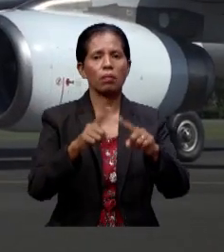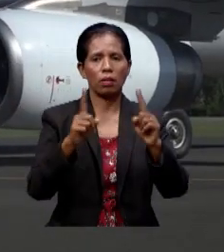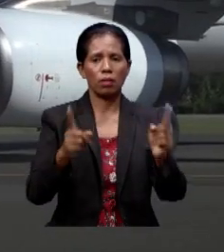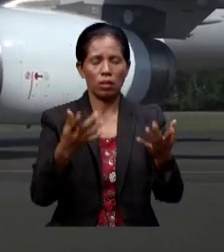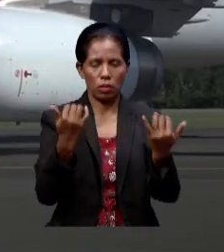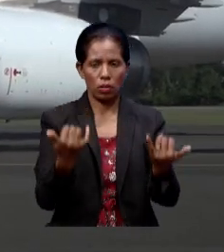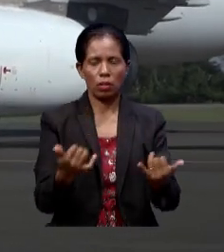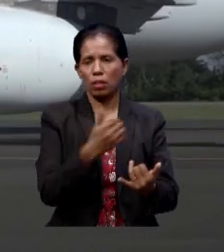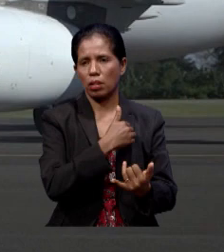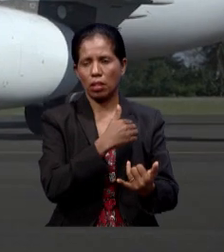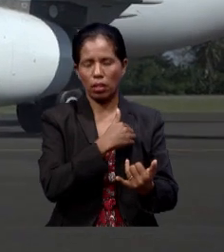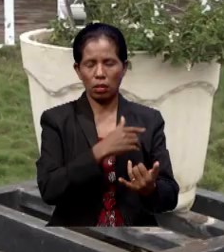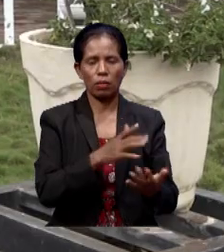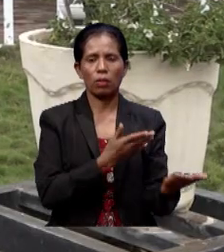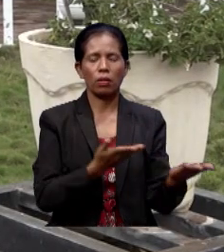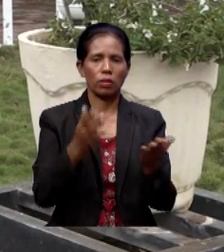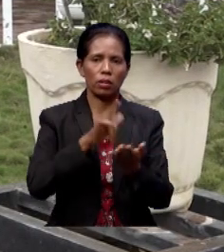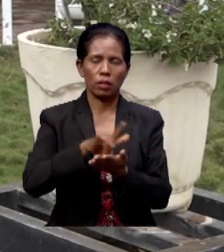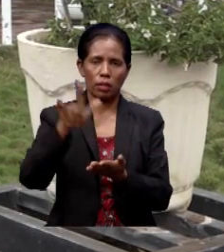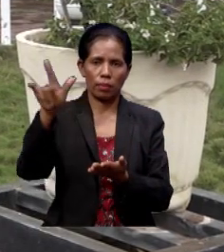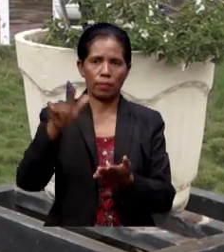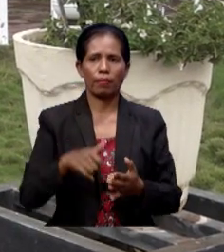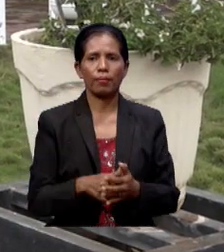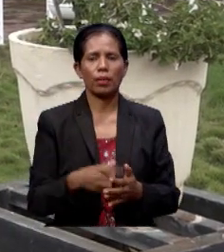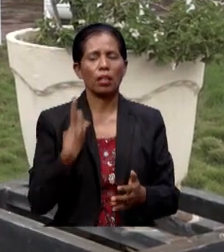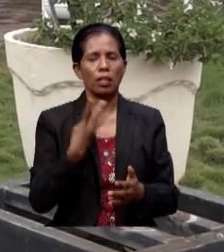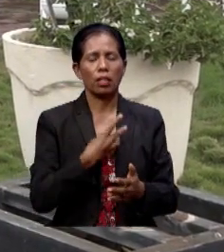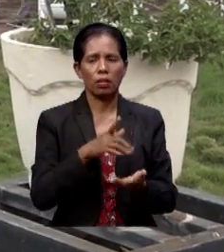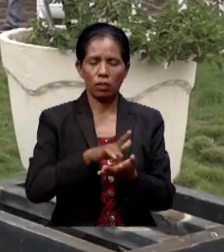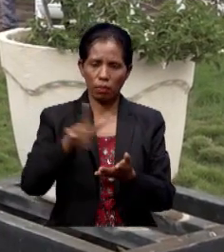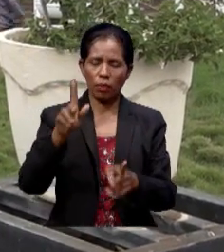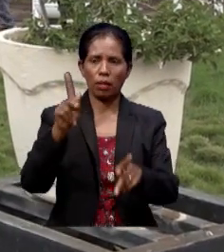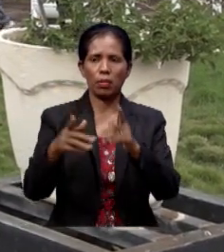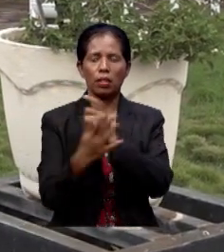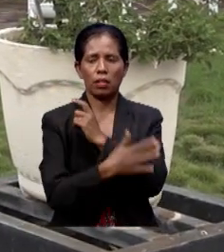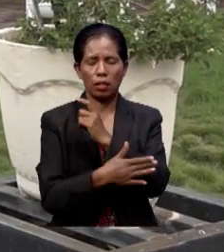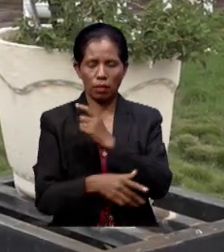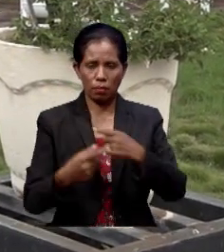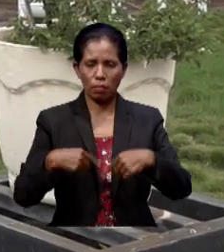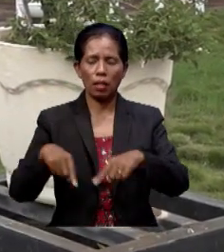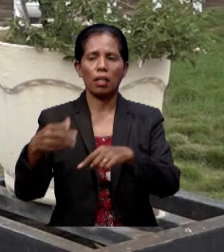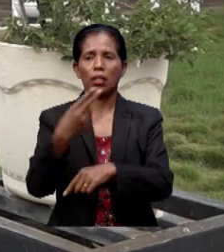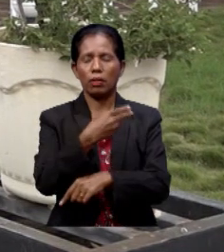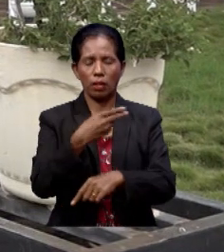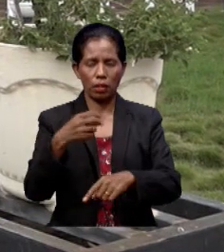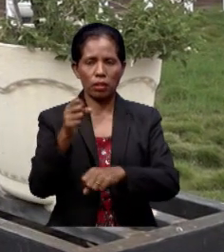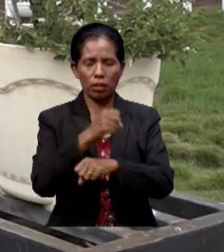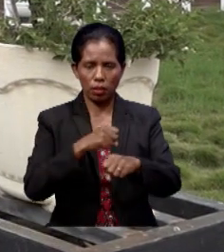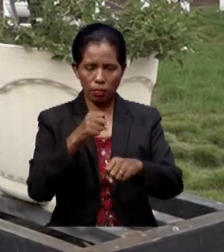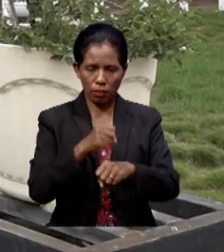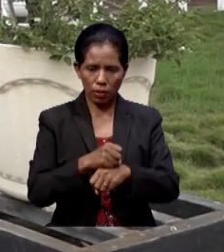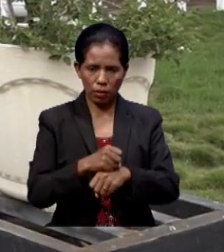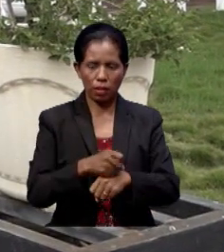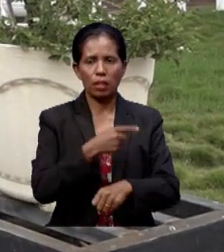do agora se deu cala operação. Ita quando semo ba emania rai, por exemplo ba Indonesia ka, ba Singapura ka, ba Malaysia